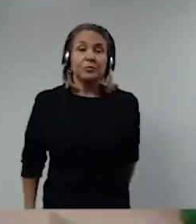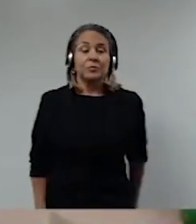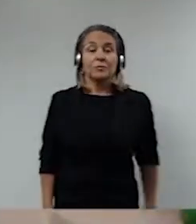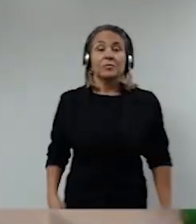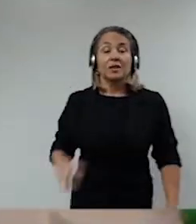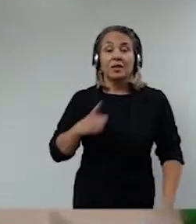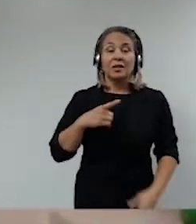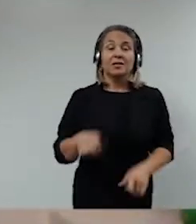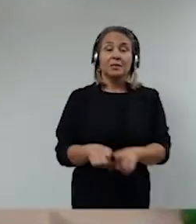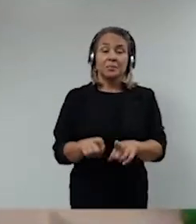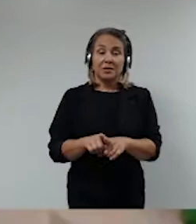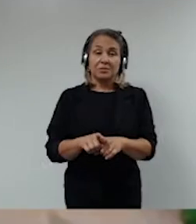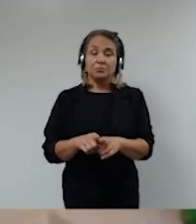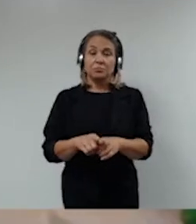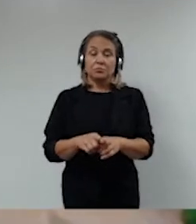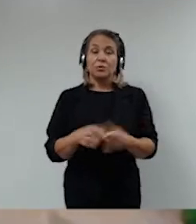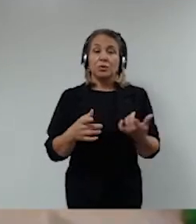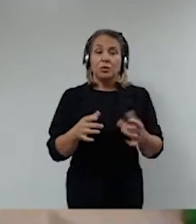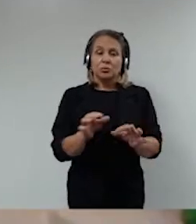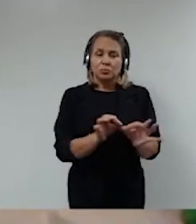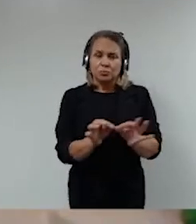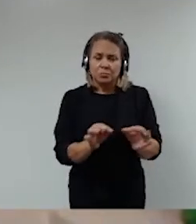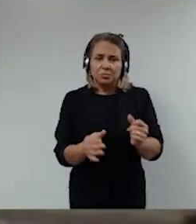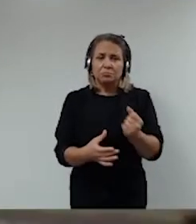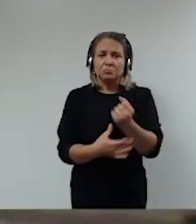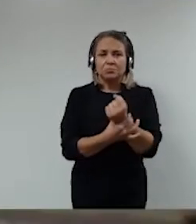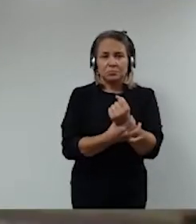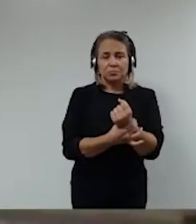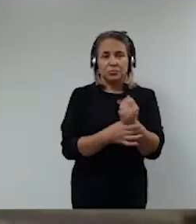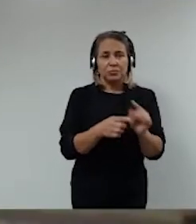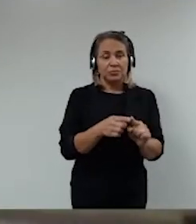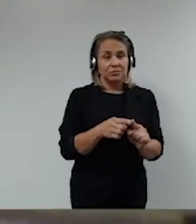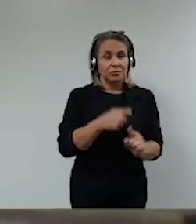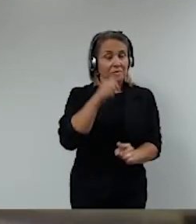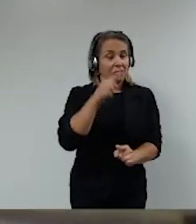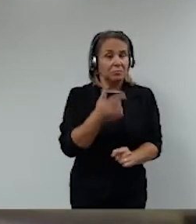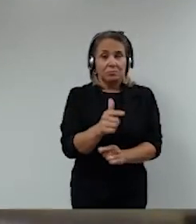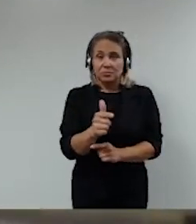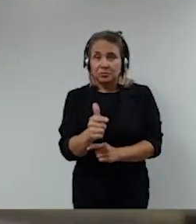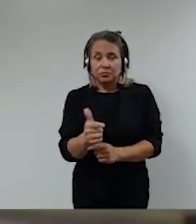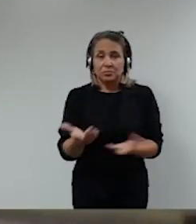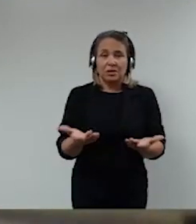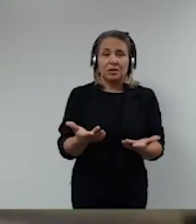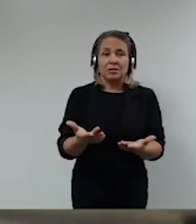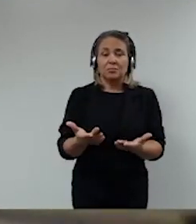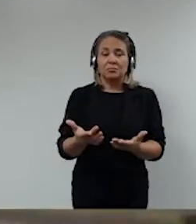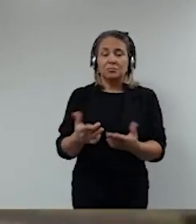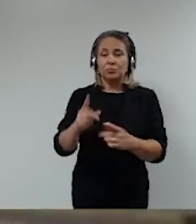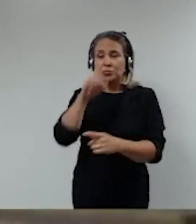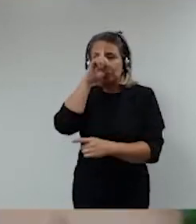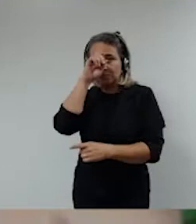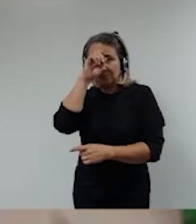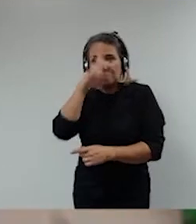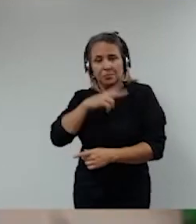saúde verticalizados, onde não existe uma rede credenciada.